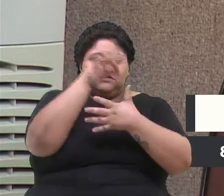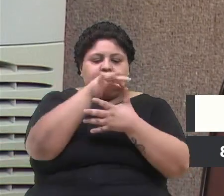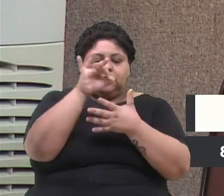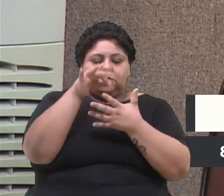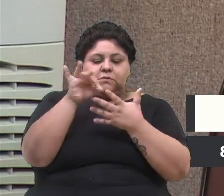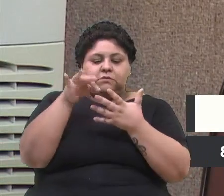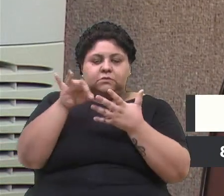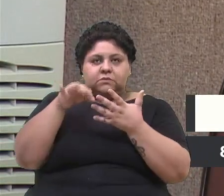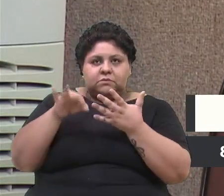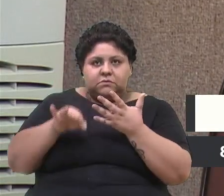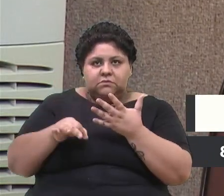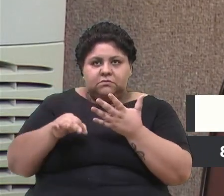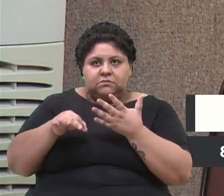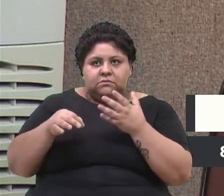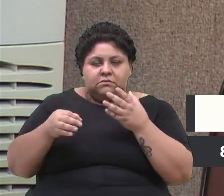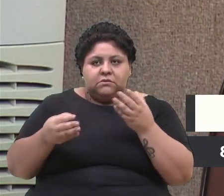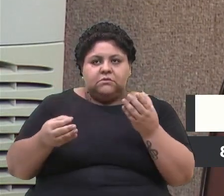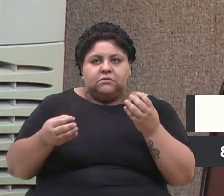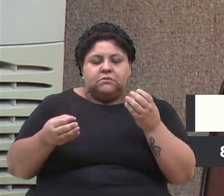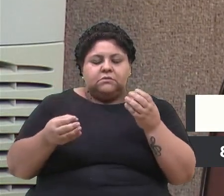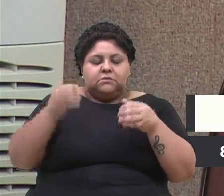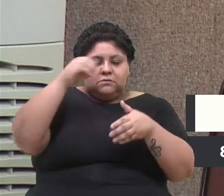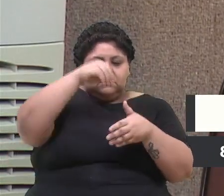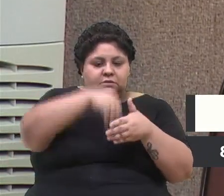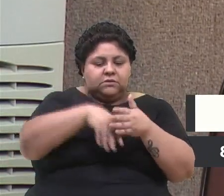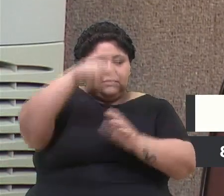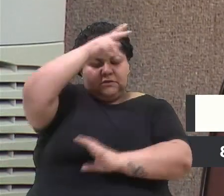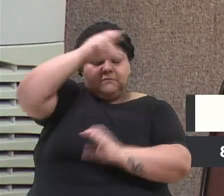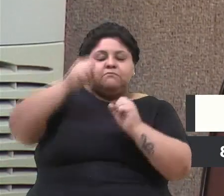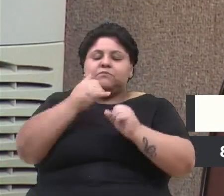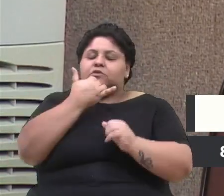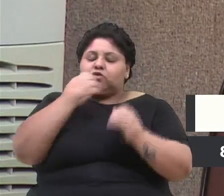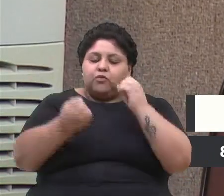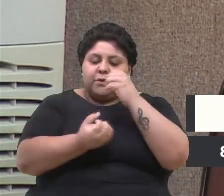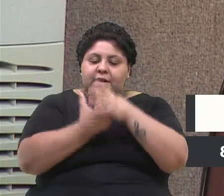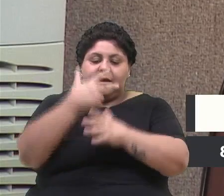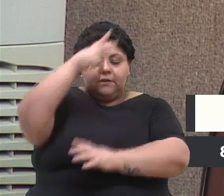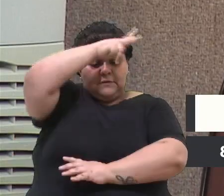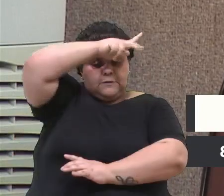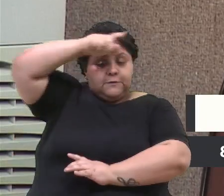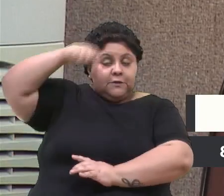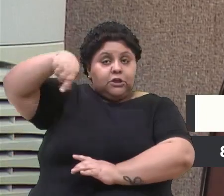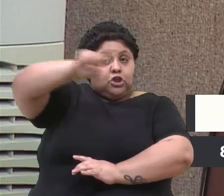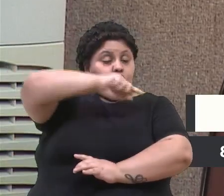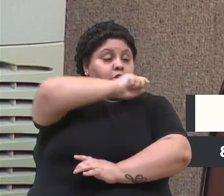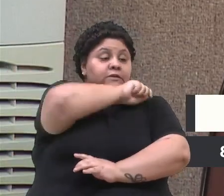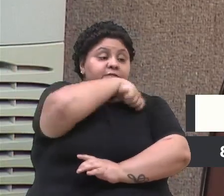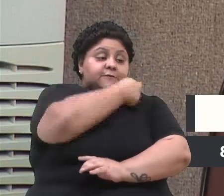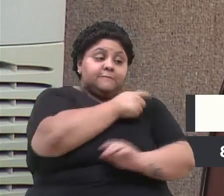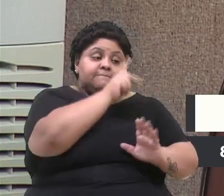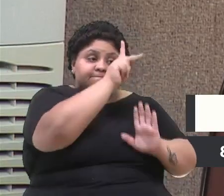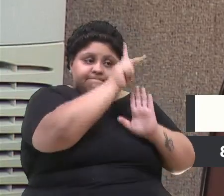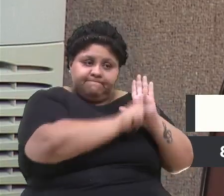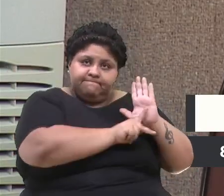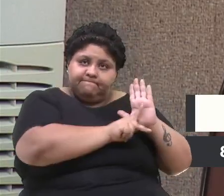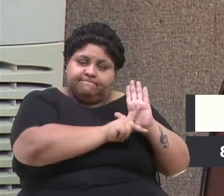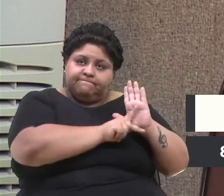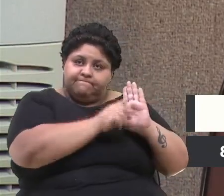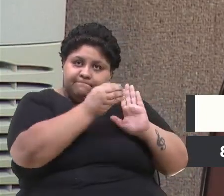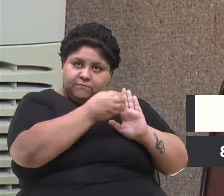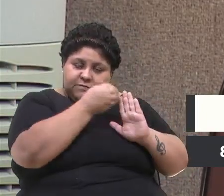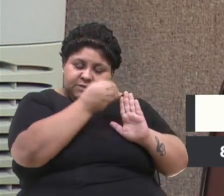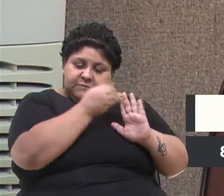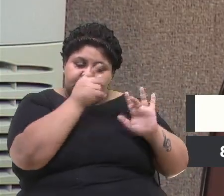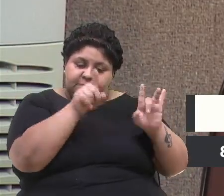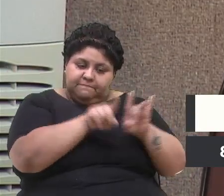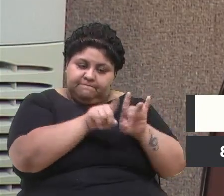ser implantado pela prefeitura e cabe a nós fiscalizar esses projetos, esse orçamento também. Eu faço